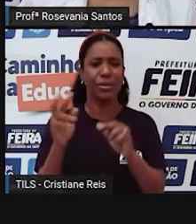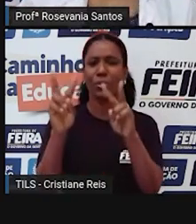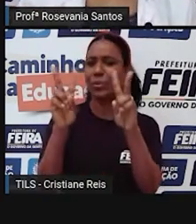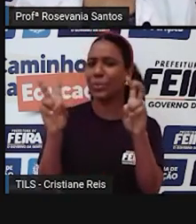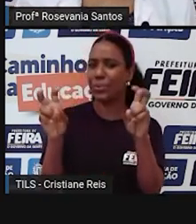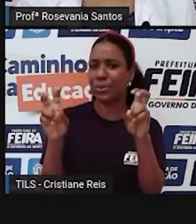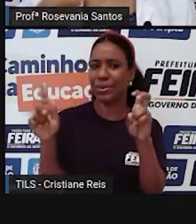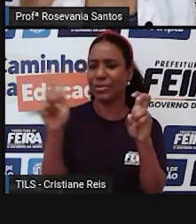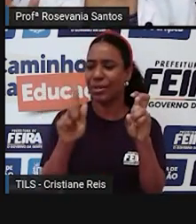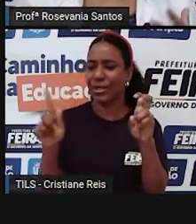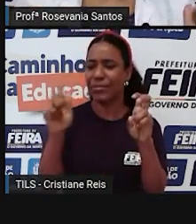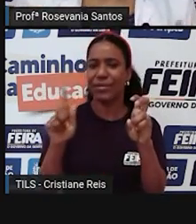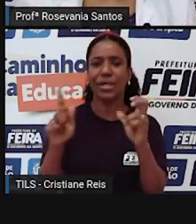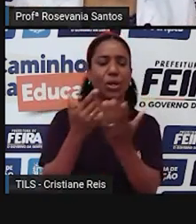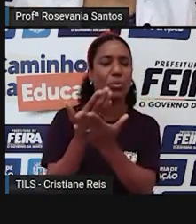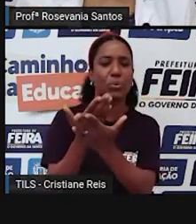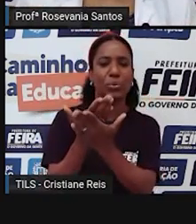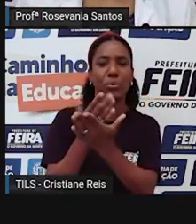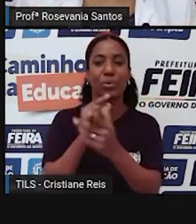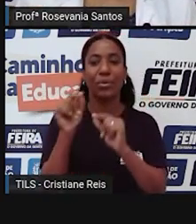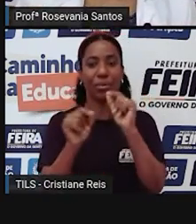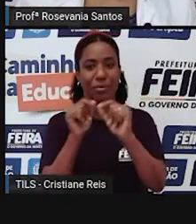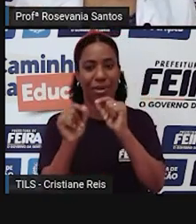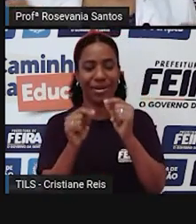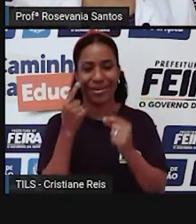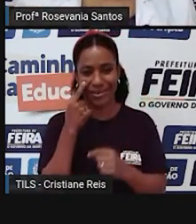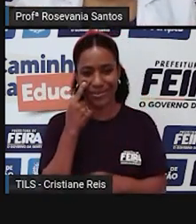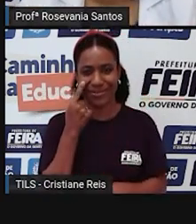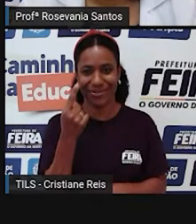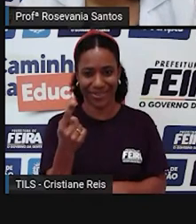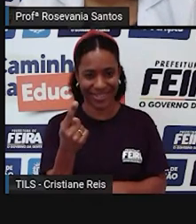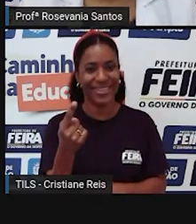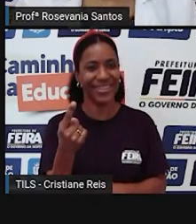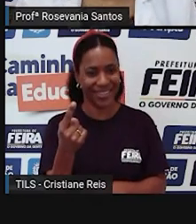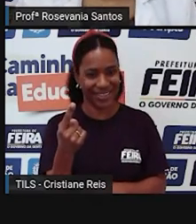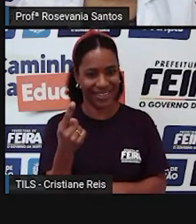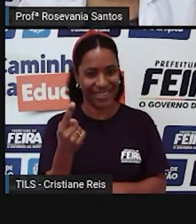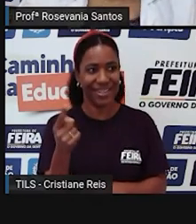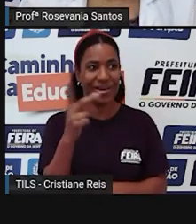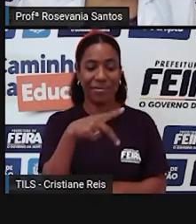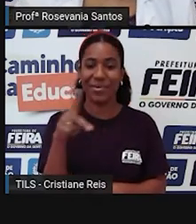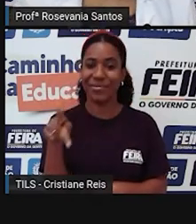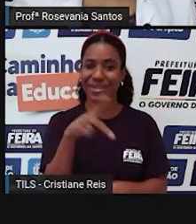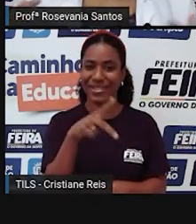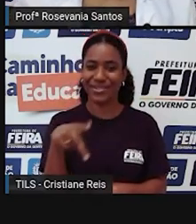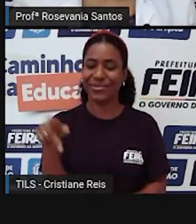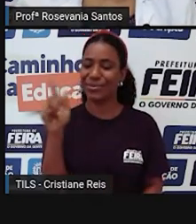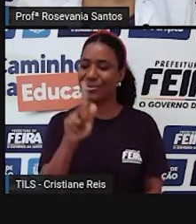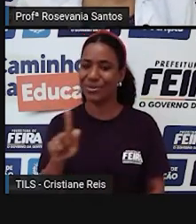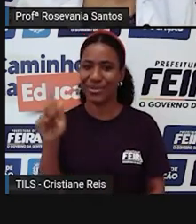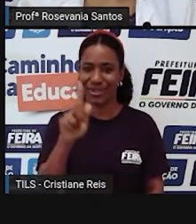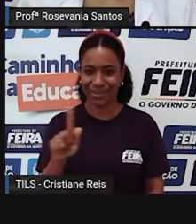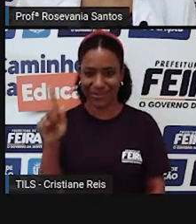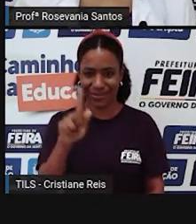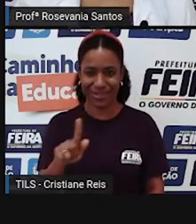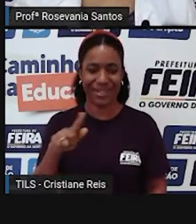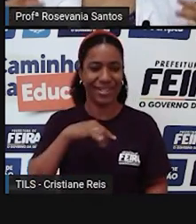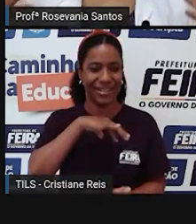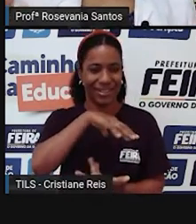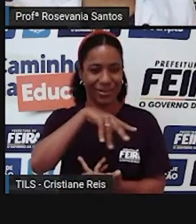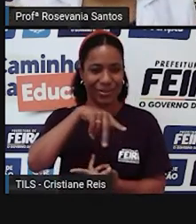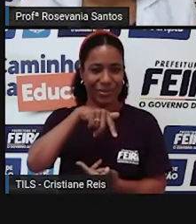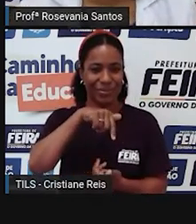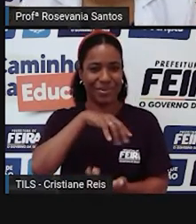geografia, né? Eu já coloquei algumas imagens aí, né? Os professores de geografia aí carregando o globo, né?